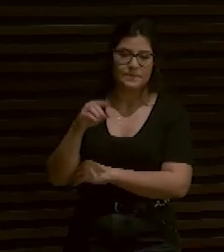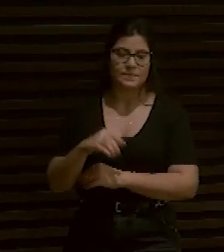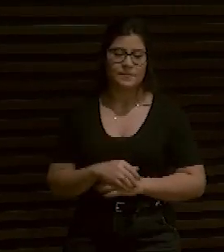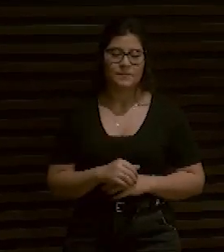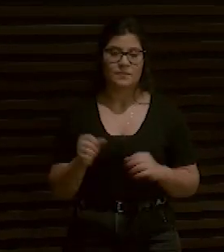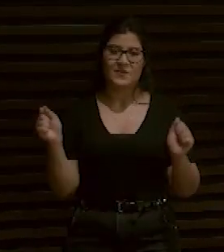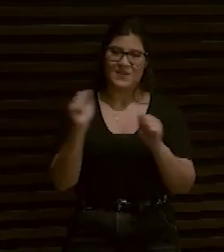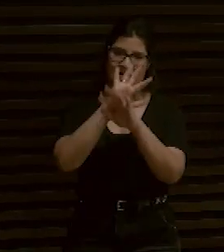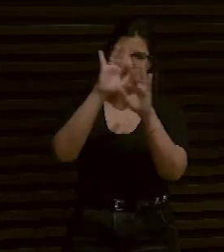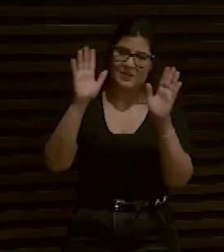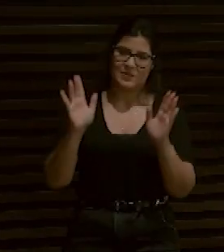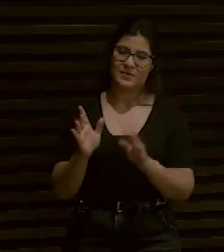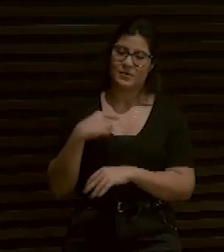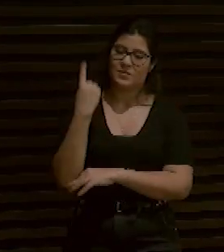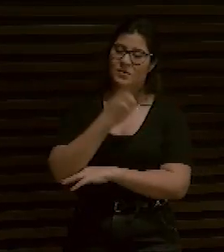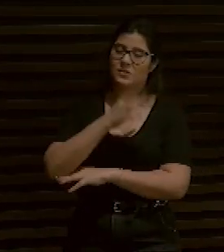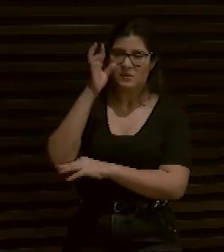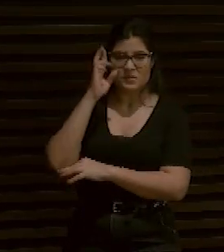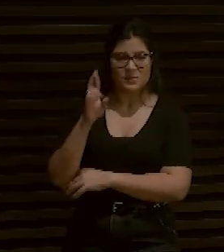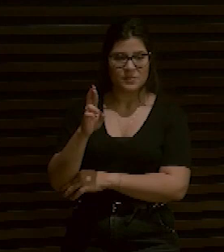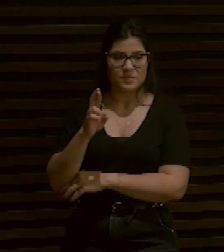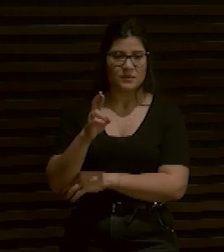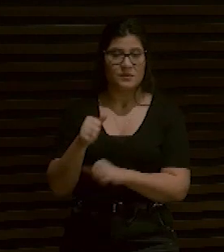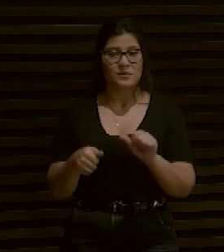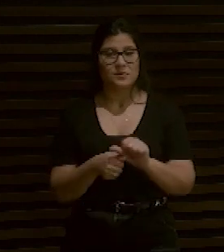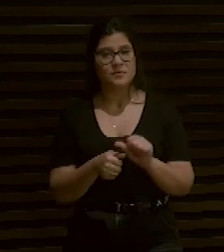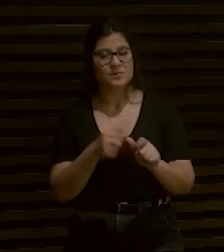Glória seja ao nosso Senhor, que nos fez um